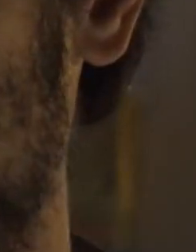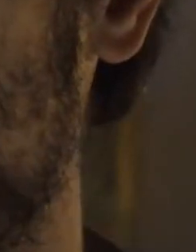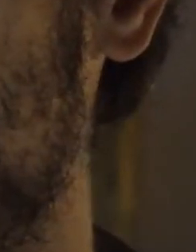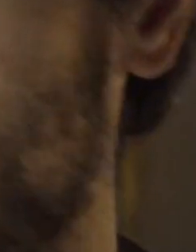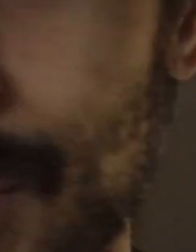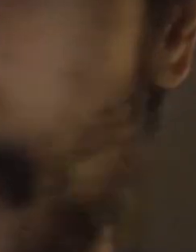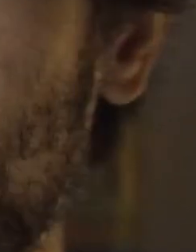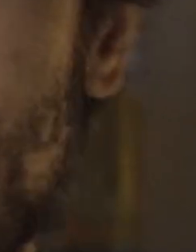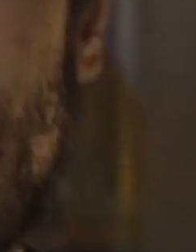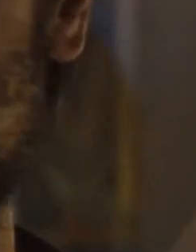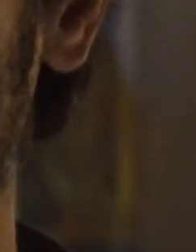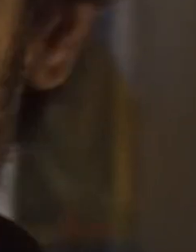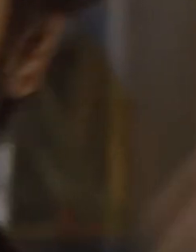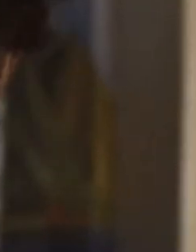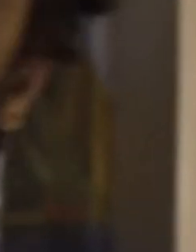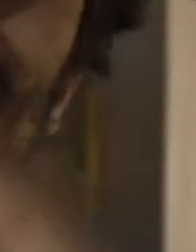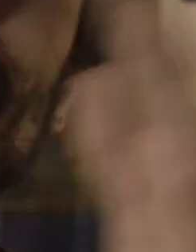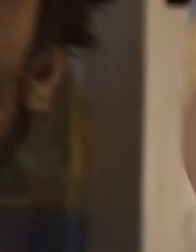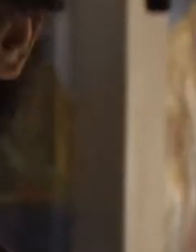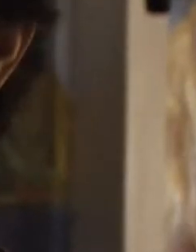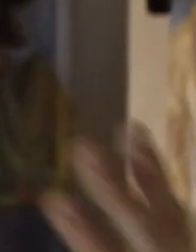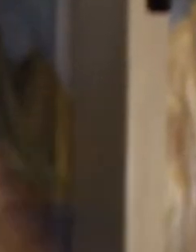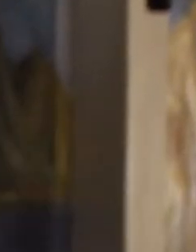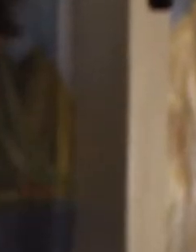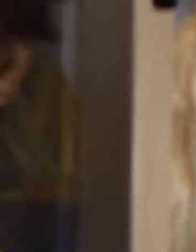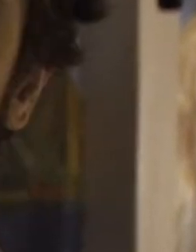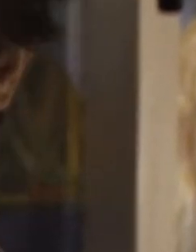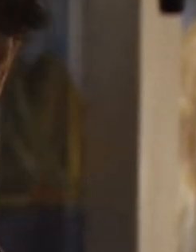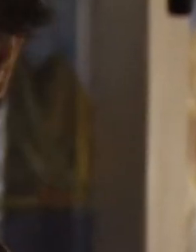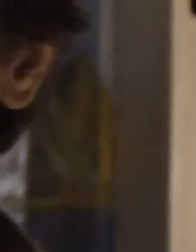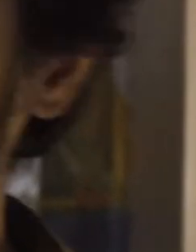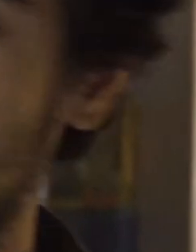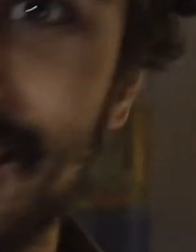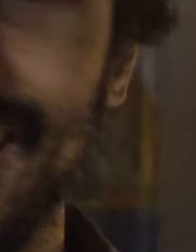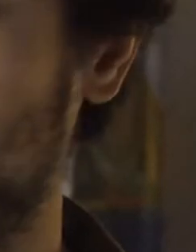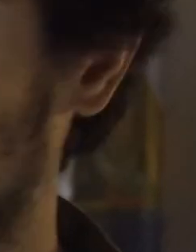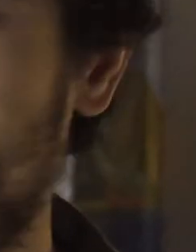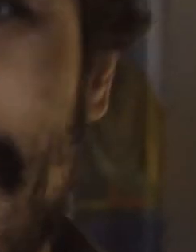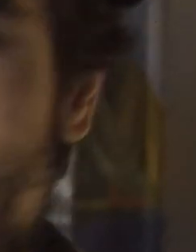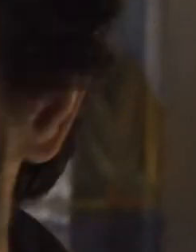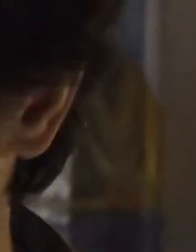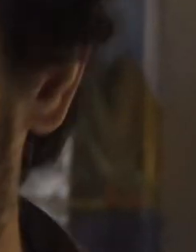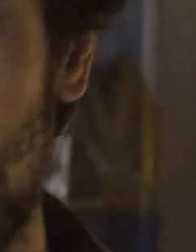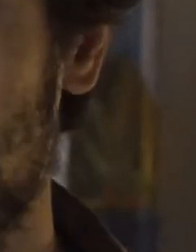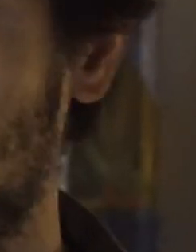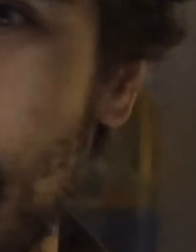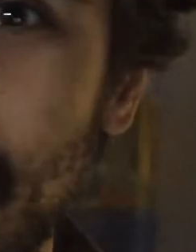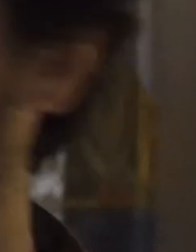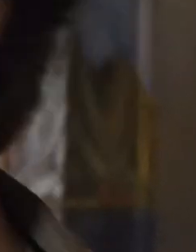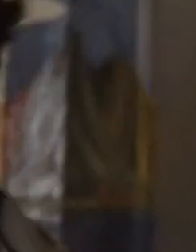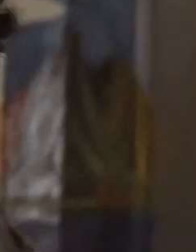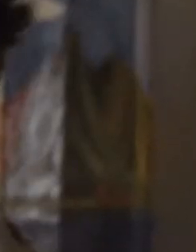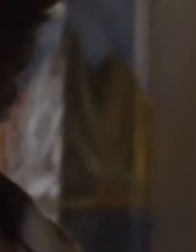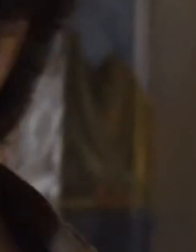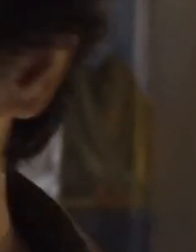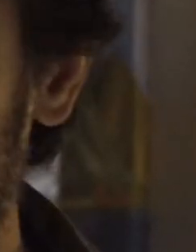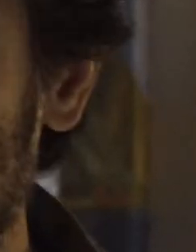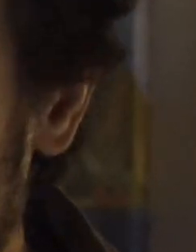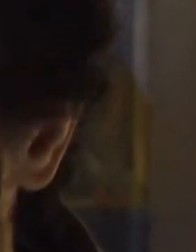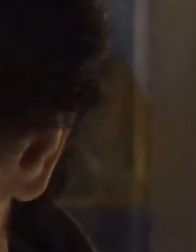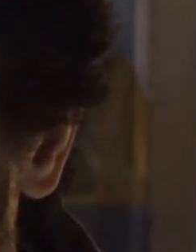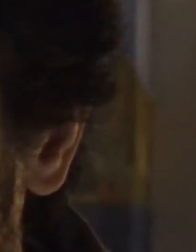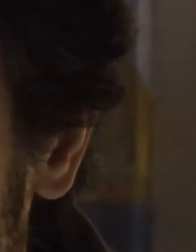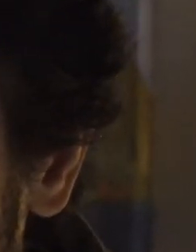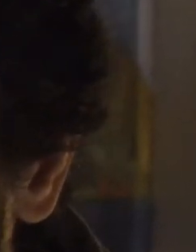tem um andaime e as crianças ficam, pô, mas para que serve? Você tá lá, joga massa na parede, parece um pedreiro. Um minuto depois você tá ali